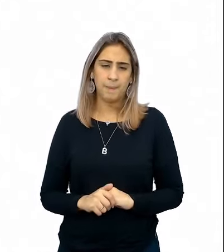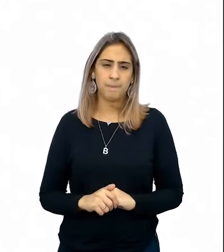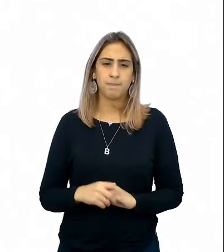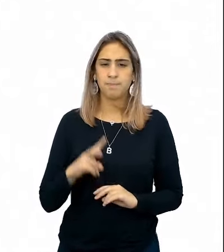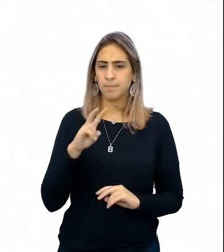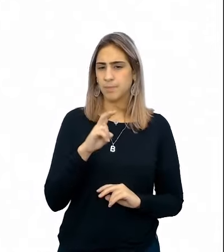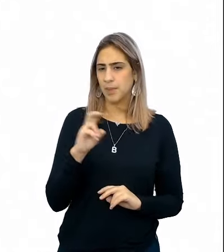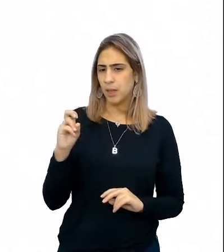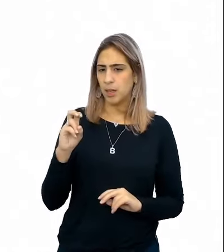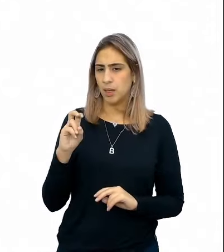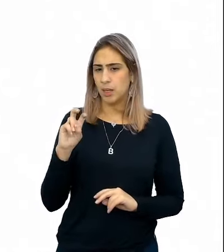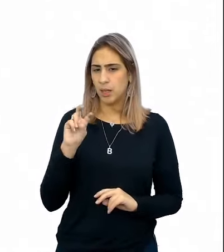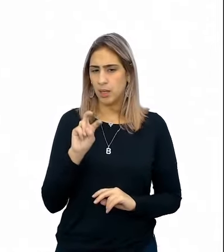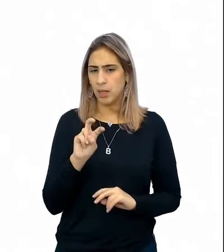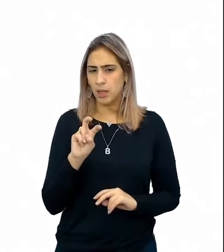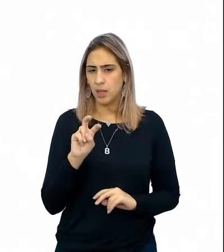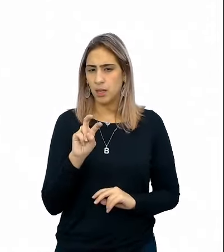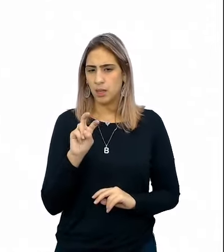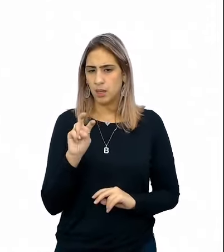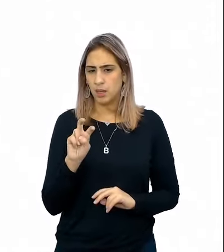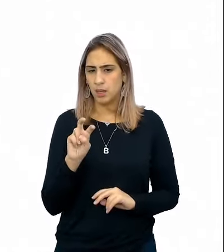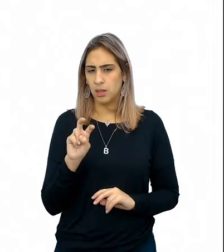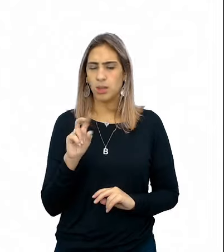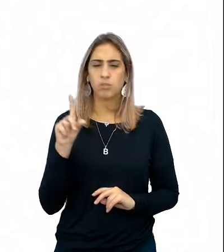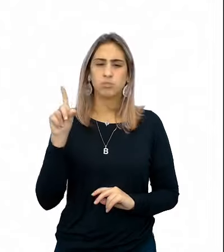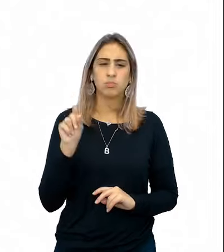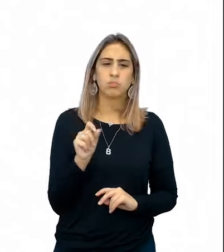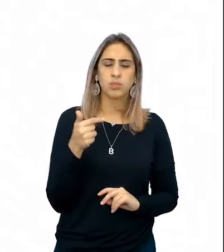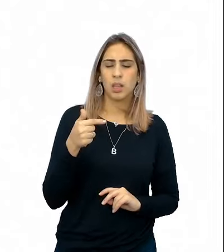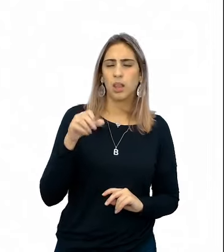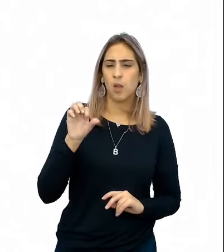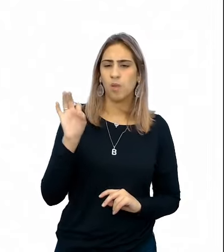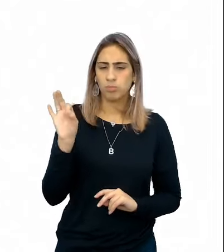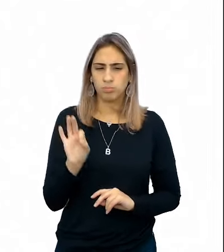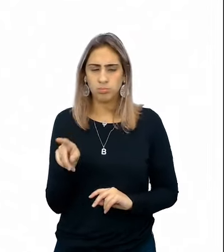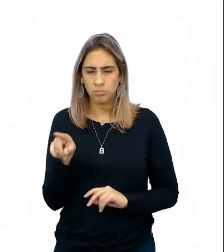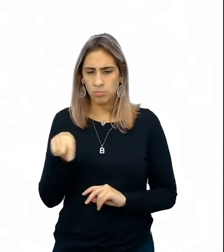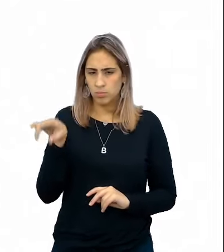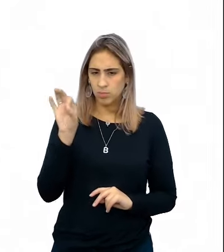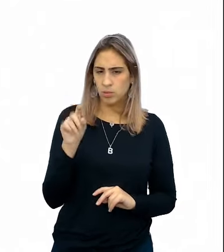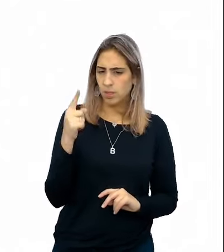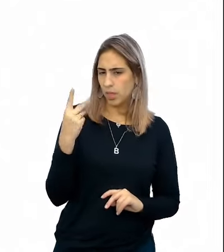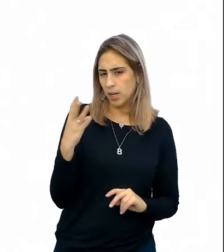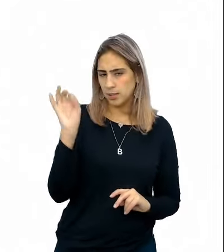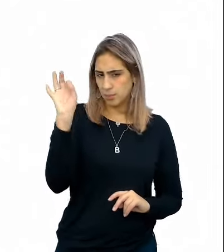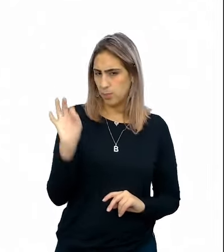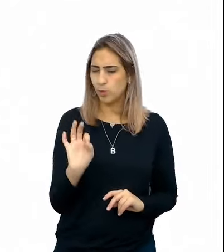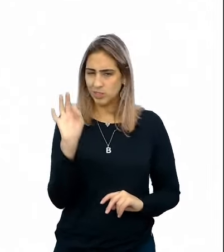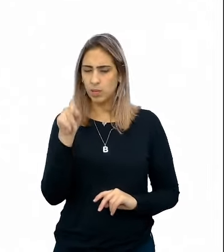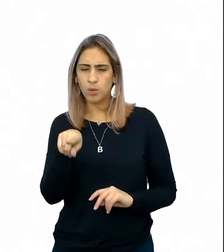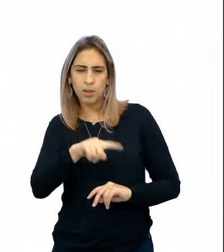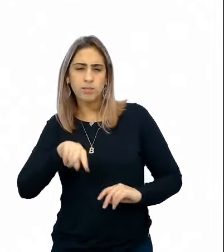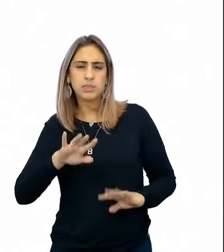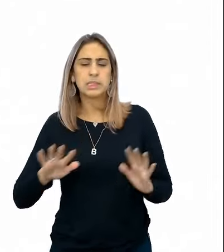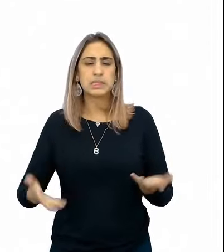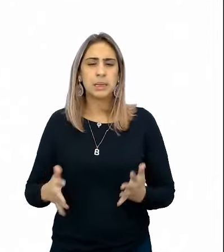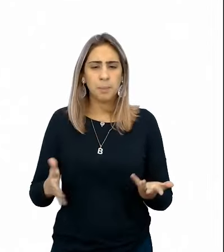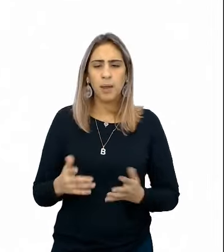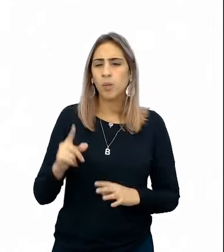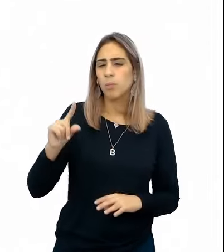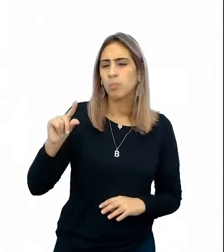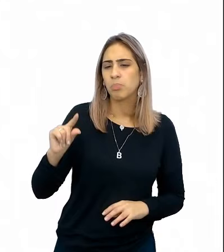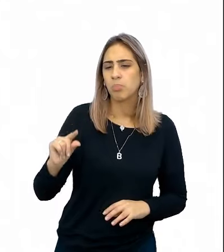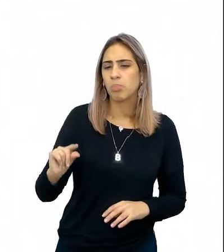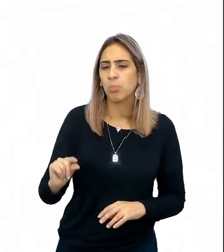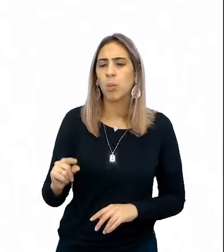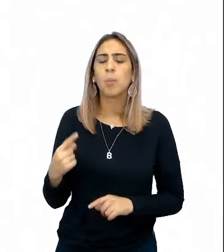559 deles, quando a gente transforma a porcentagem em 13%, com desempenho baixo.